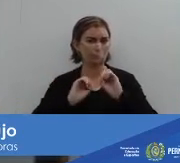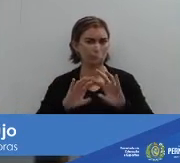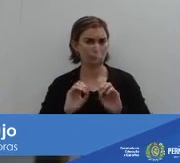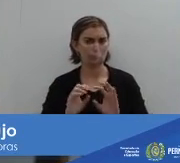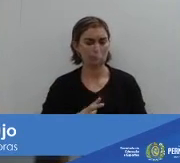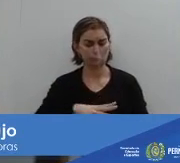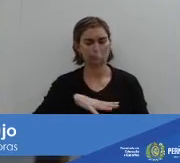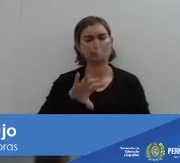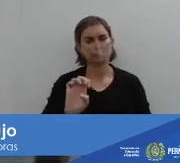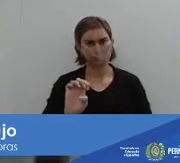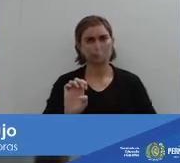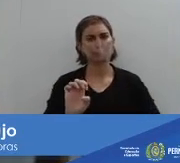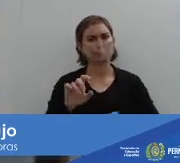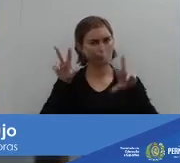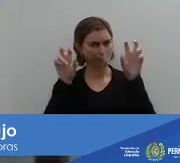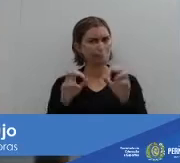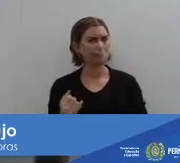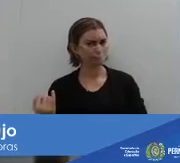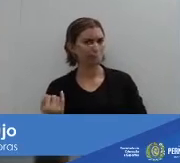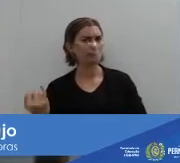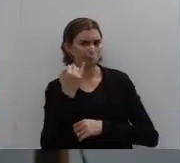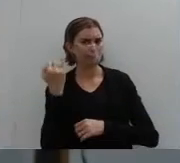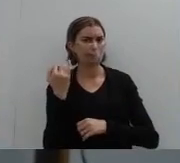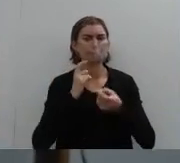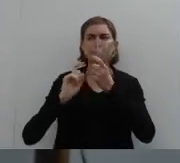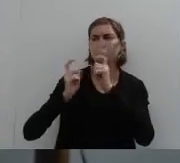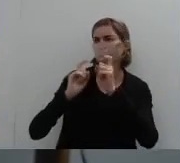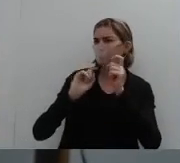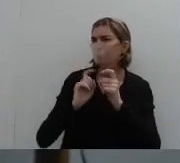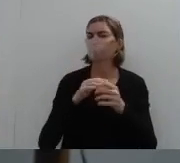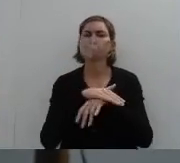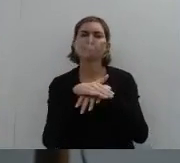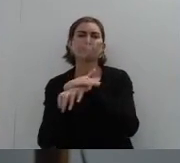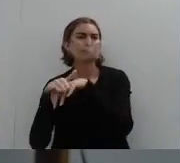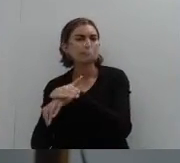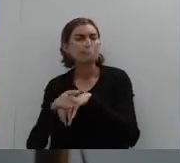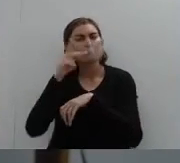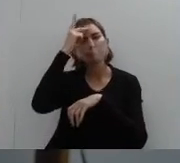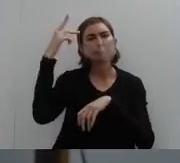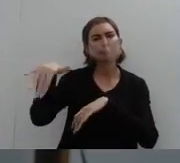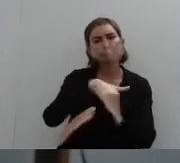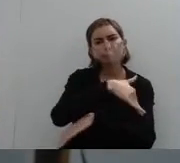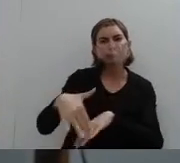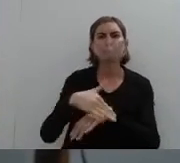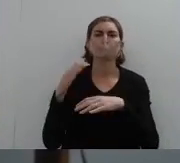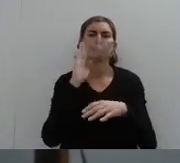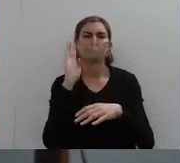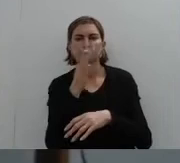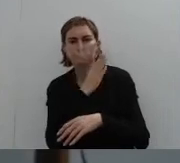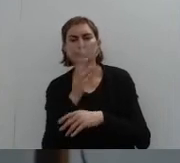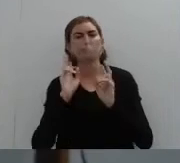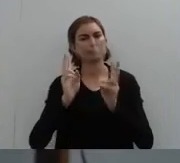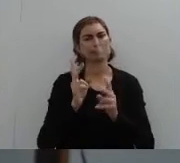ética, um tema muito discutido. O bate-boca, a conversa das pessoas nas ruas, nos bares, sempre existe